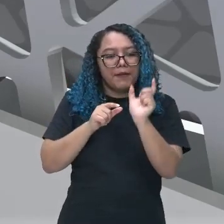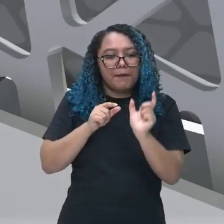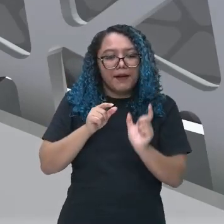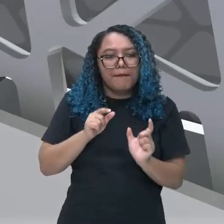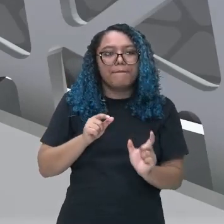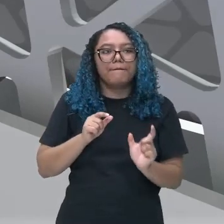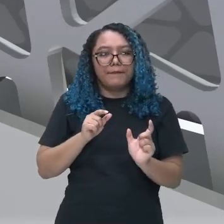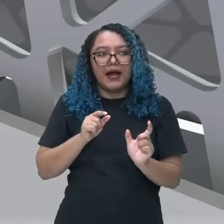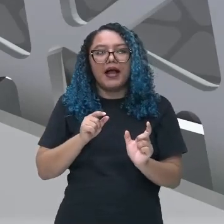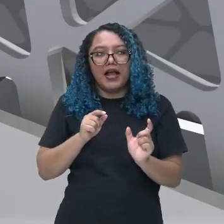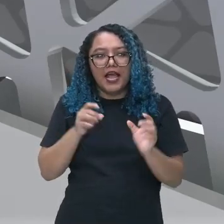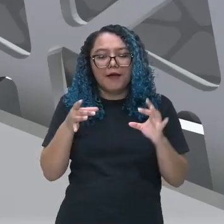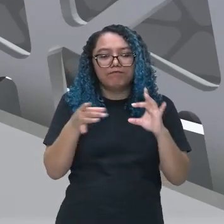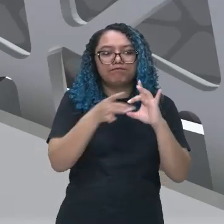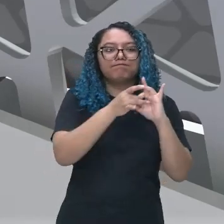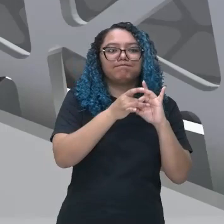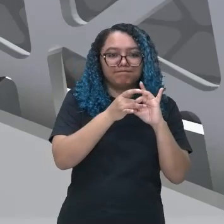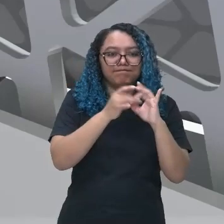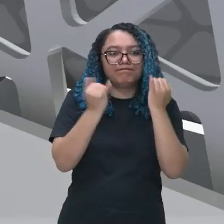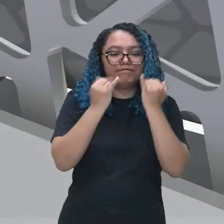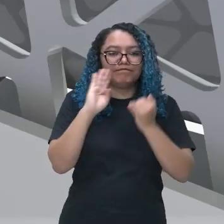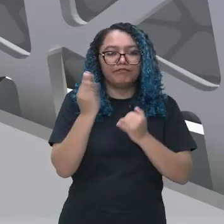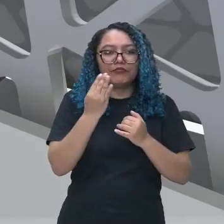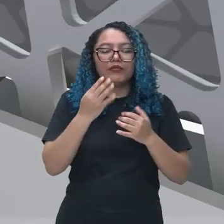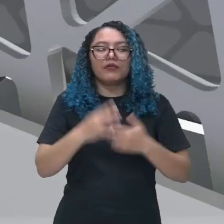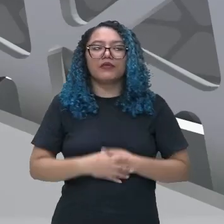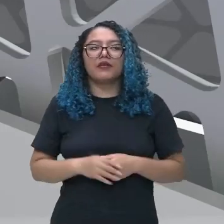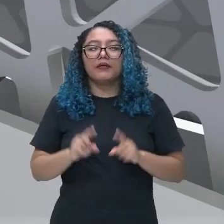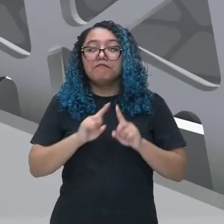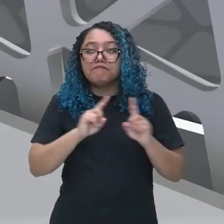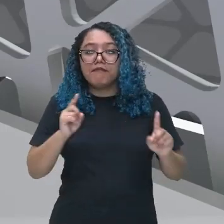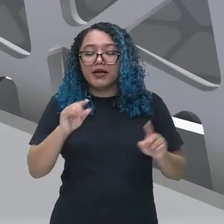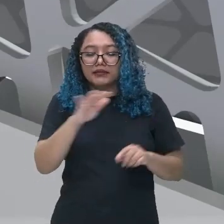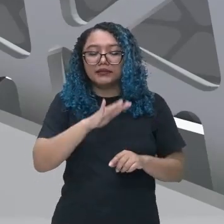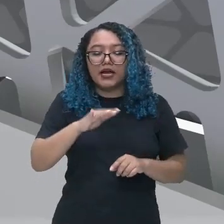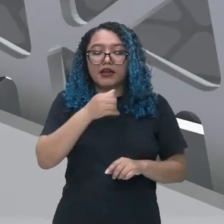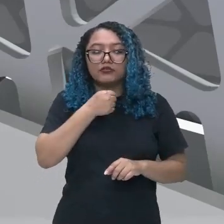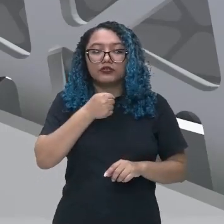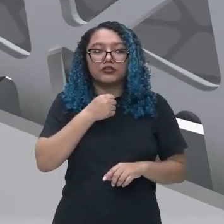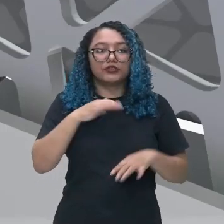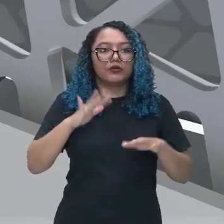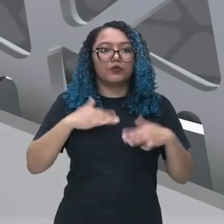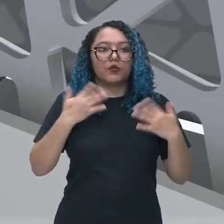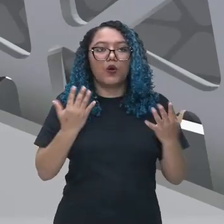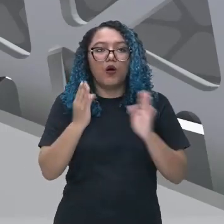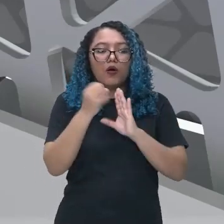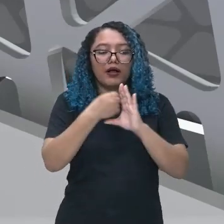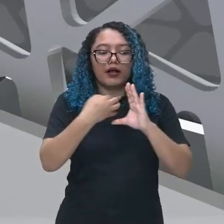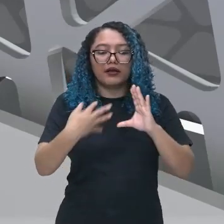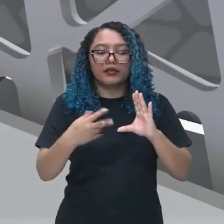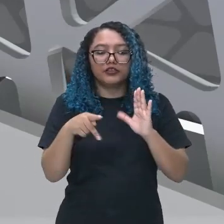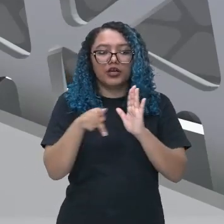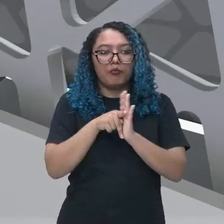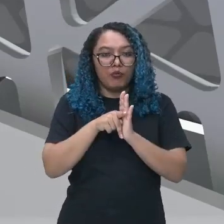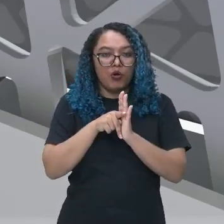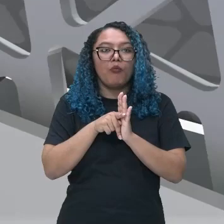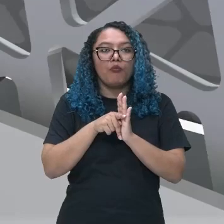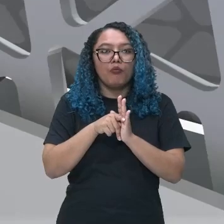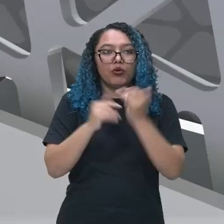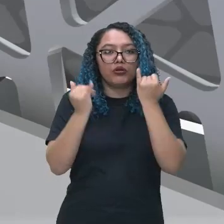news. E no formato jornalístico, quais são as características que os textos que são fake news no meio